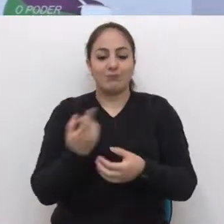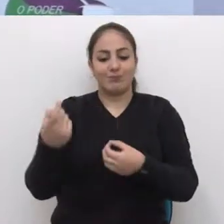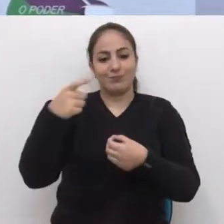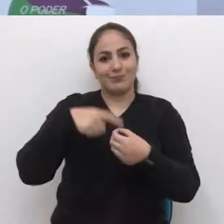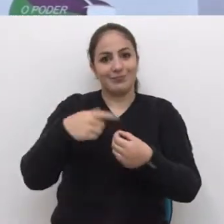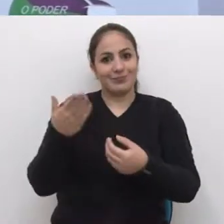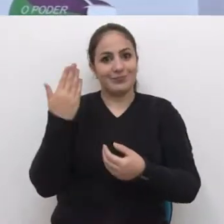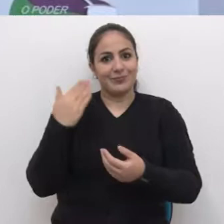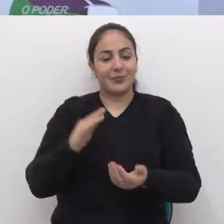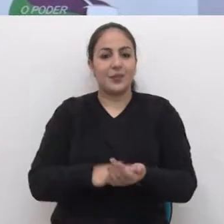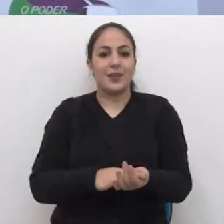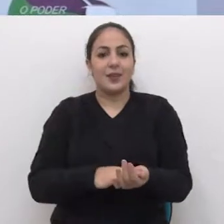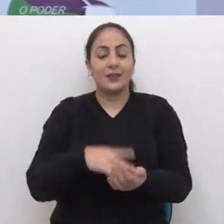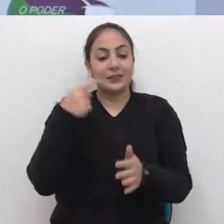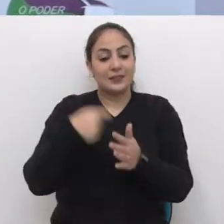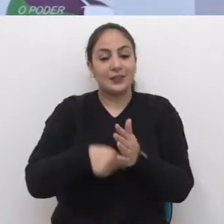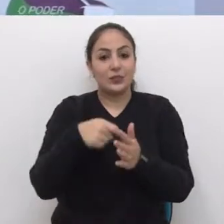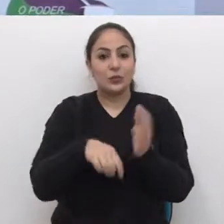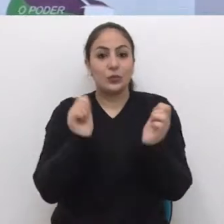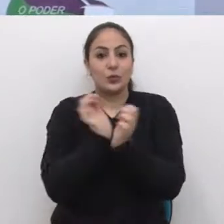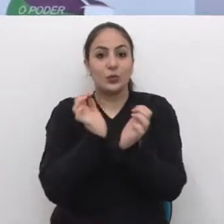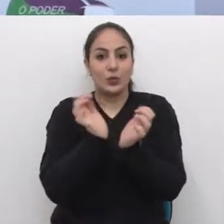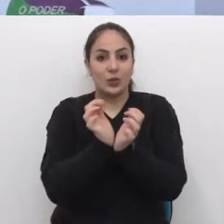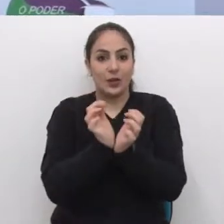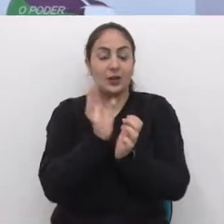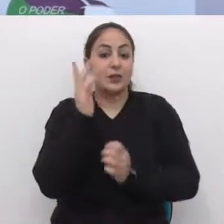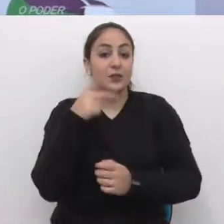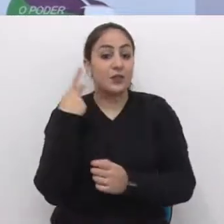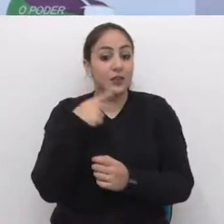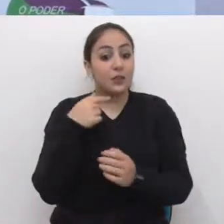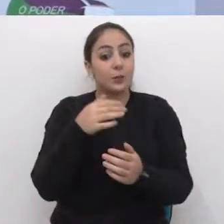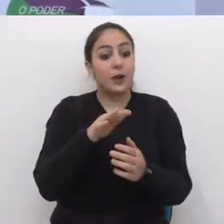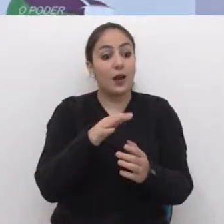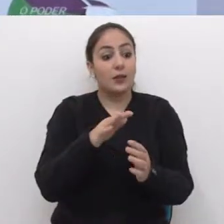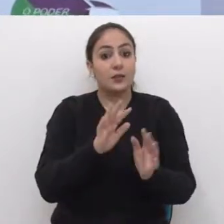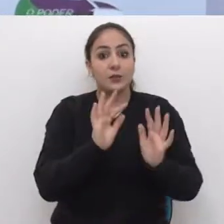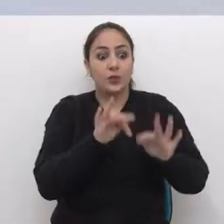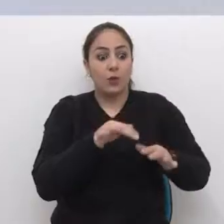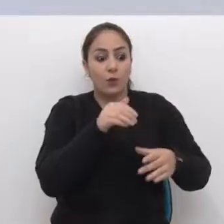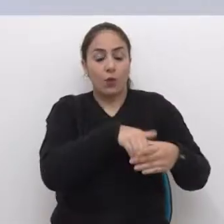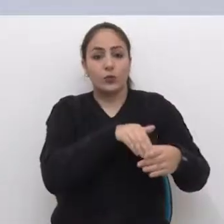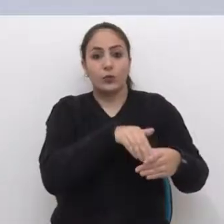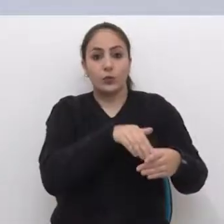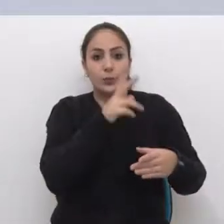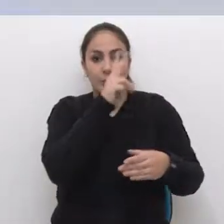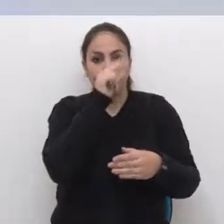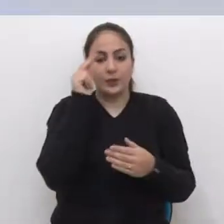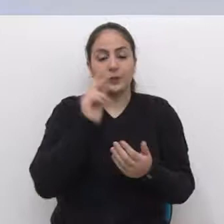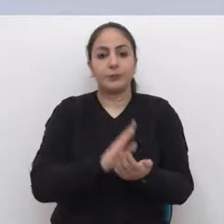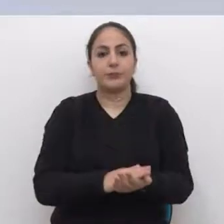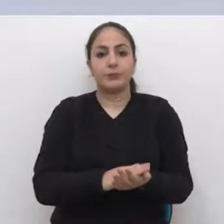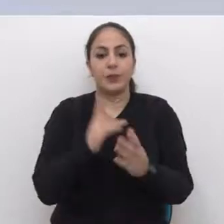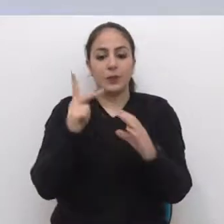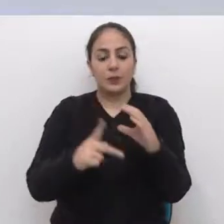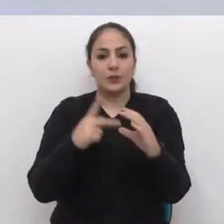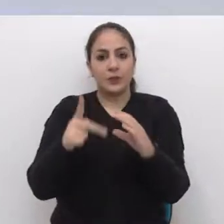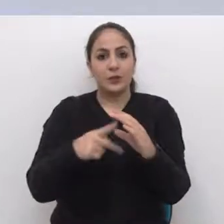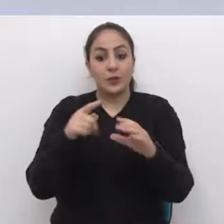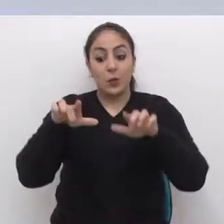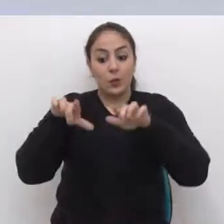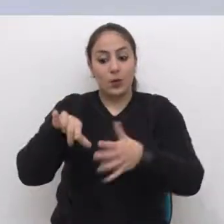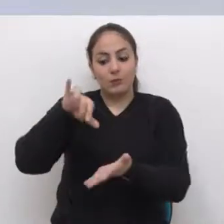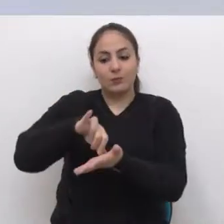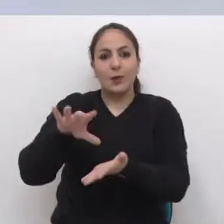atrás. Vou ter que convencer os meus colegas vereadores para nós derrubar o veto do prefeito aqui. Câmara de Vereadores é ponto de coleta